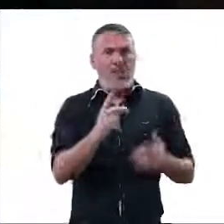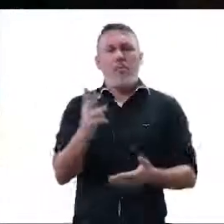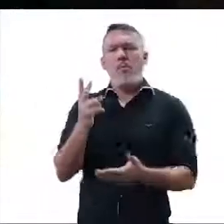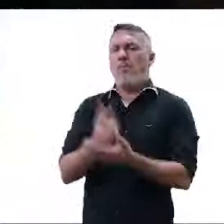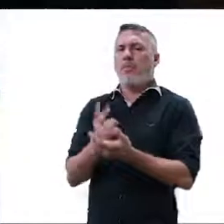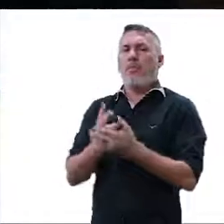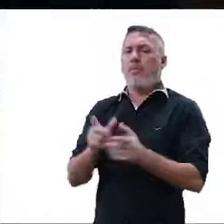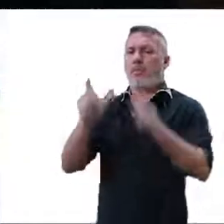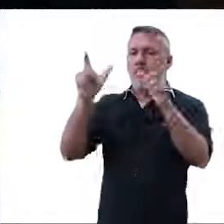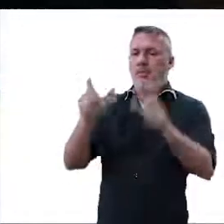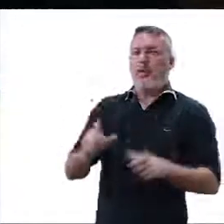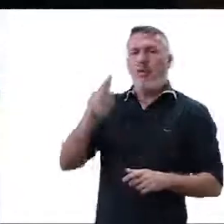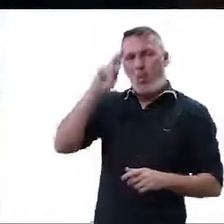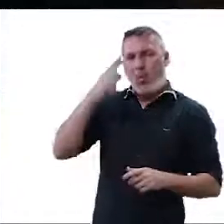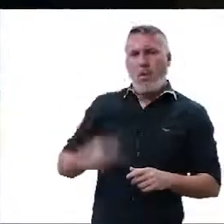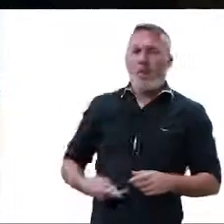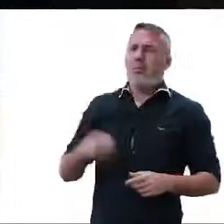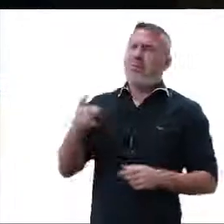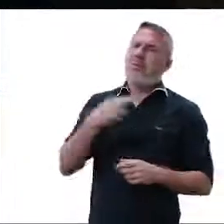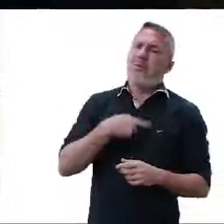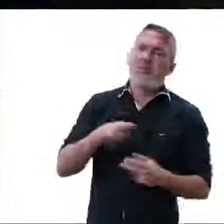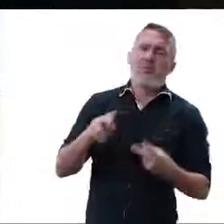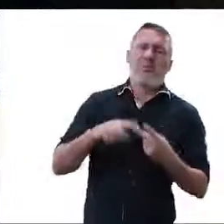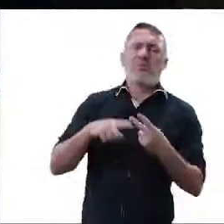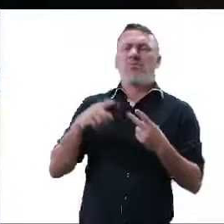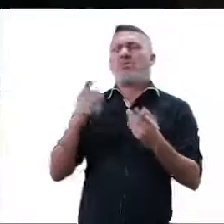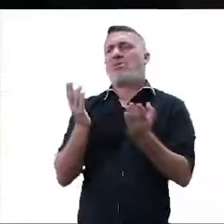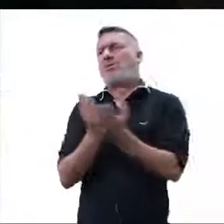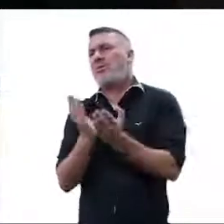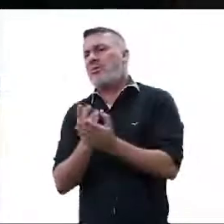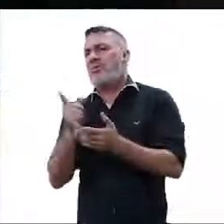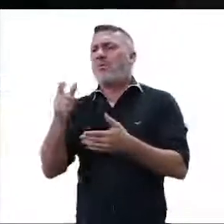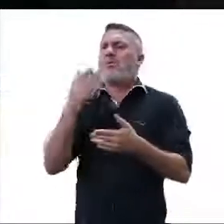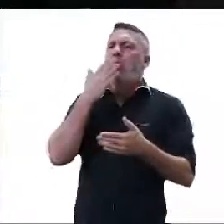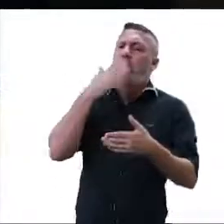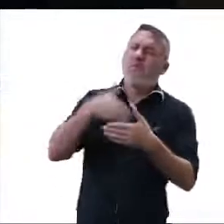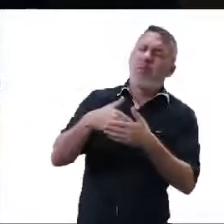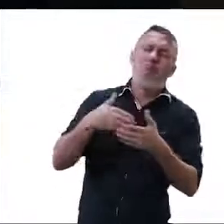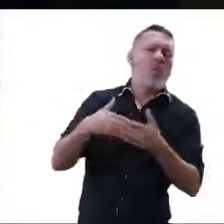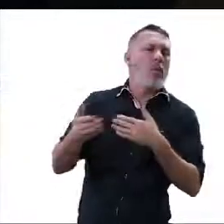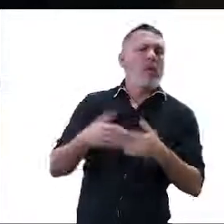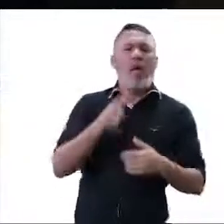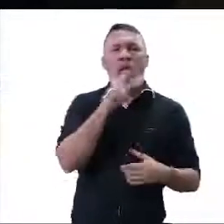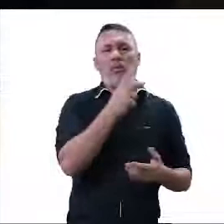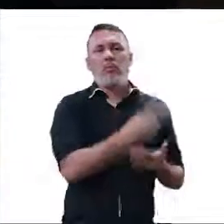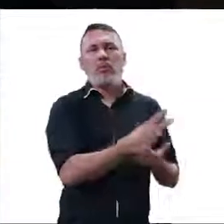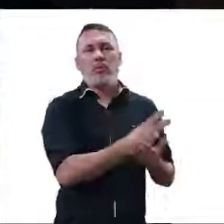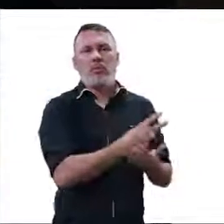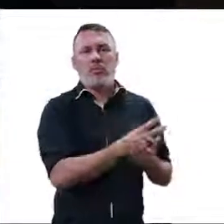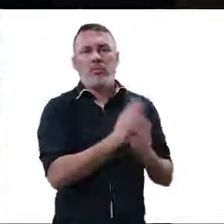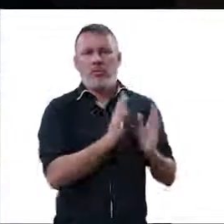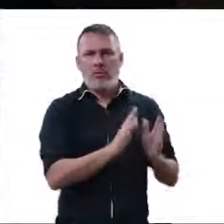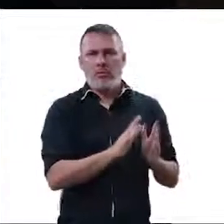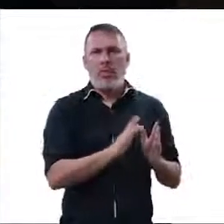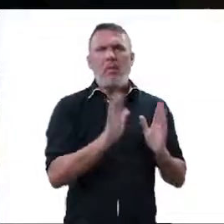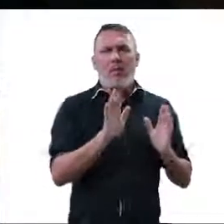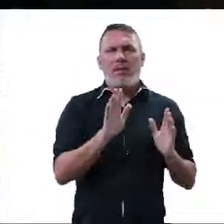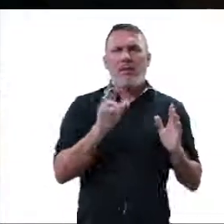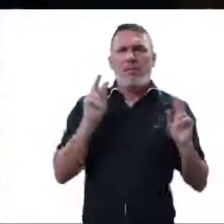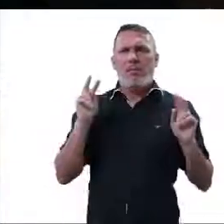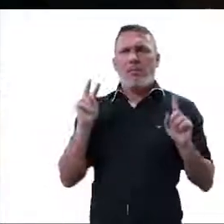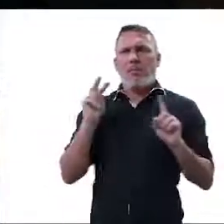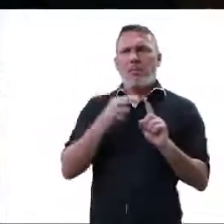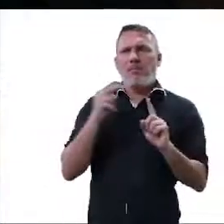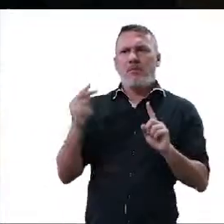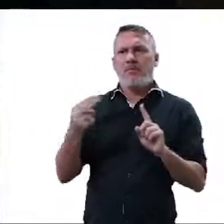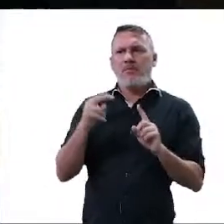graus, né? Ao nível do mar. Aí, como é que eu transfiro, por exemplo, essa perspectiva para dentro das